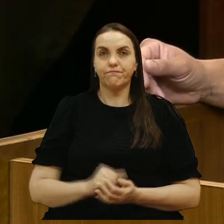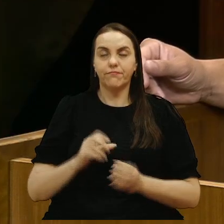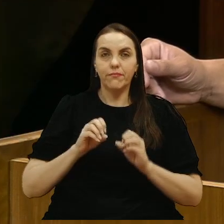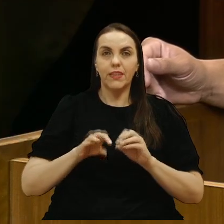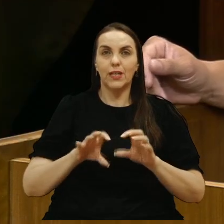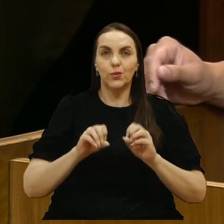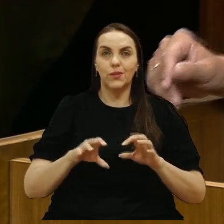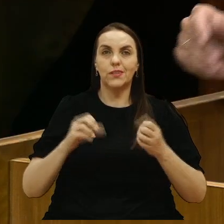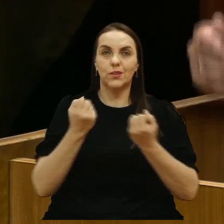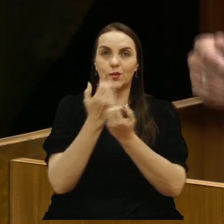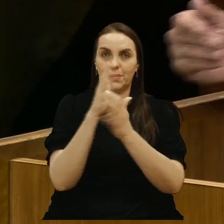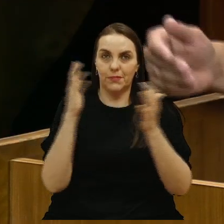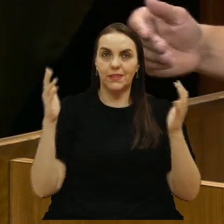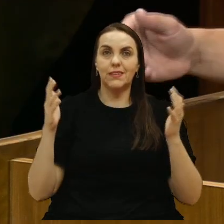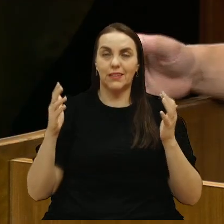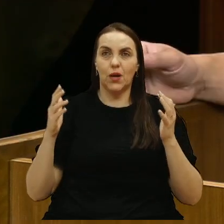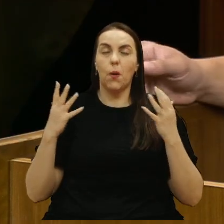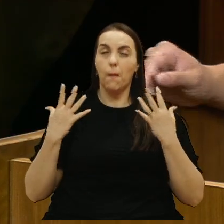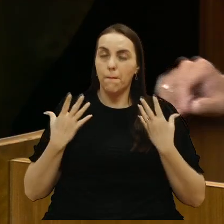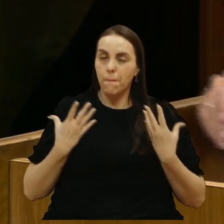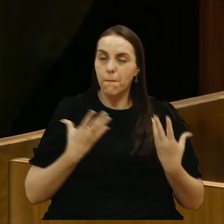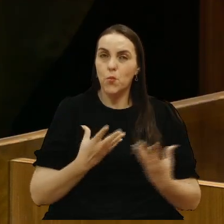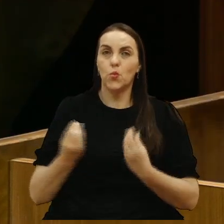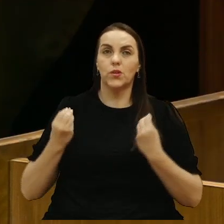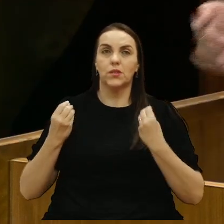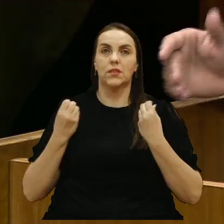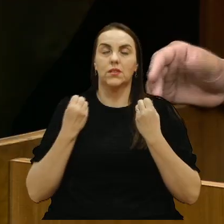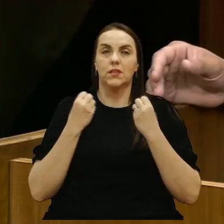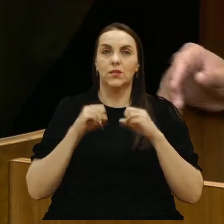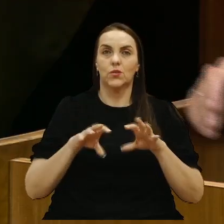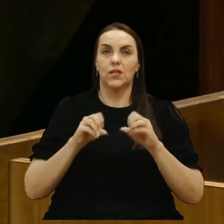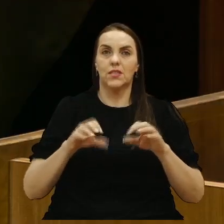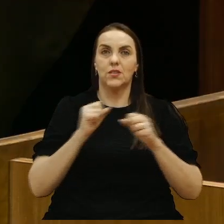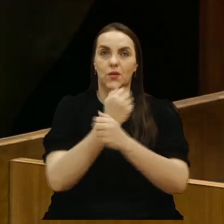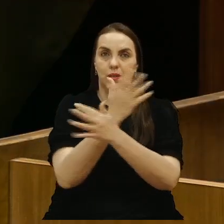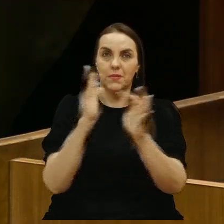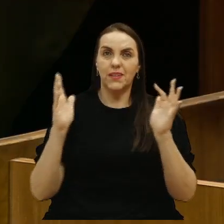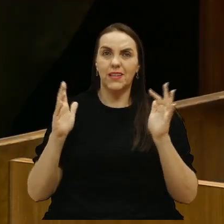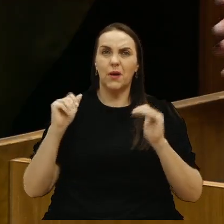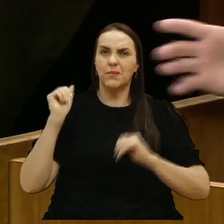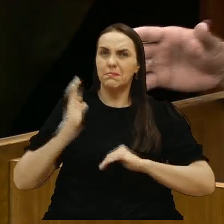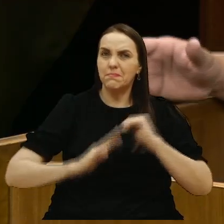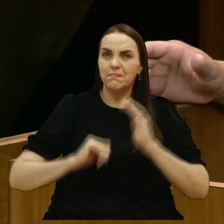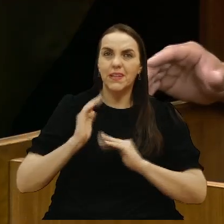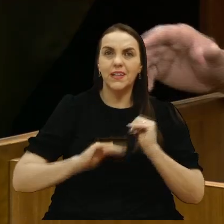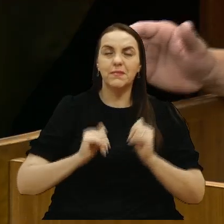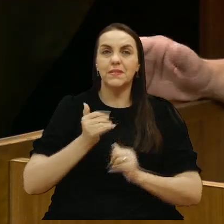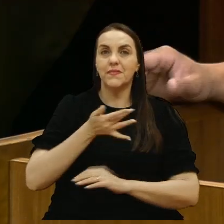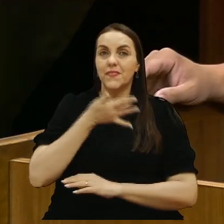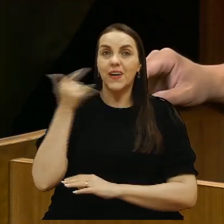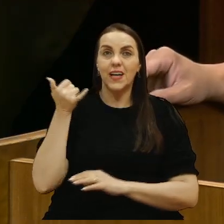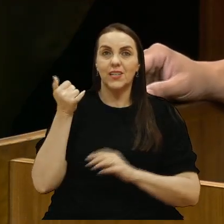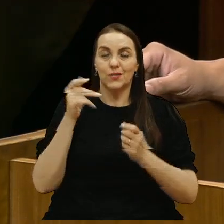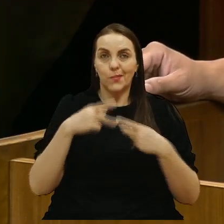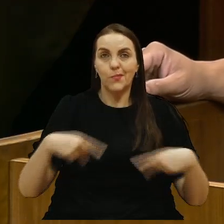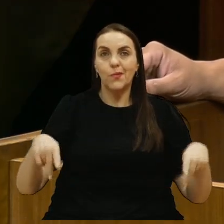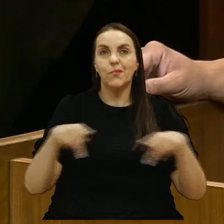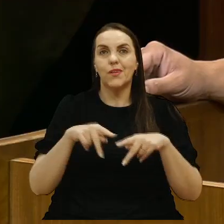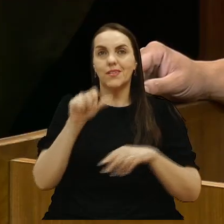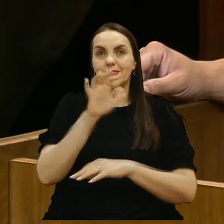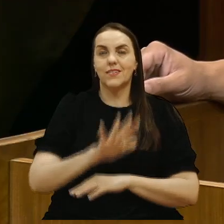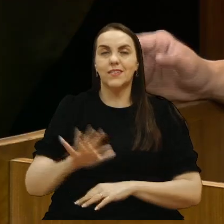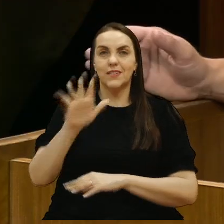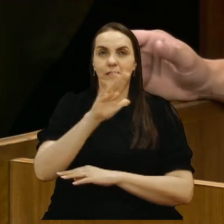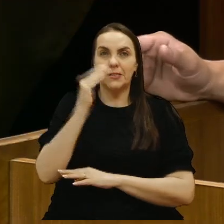educação ambiental, muita educação ambiental, mas algo mais prático, algo mais fácil da população em geral